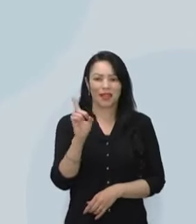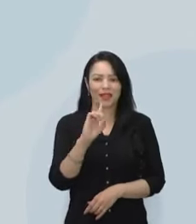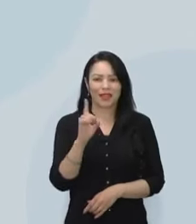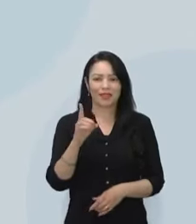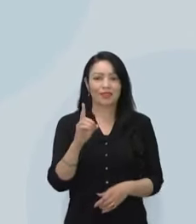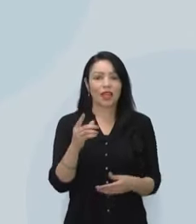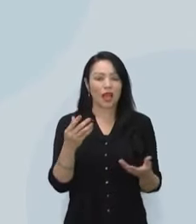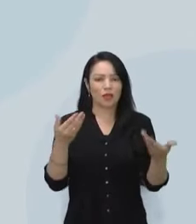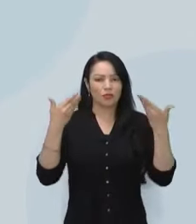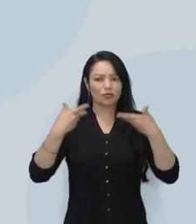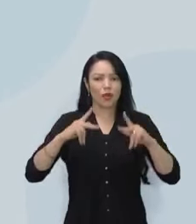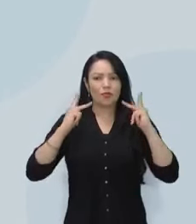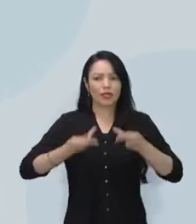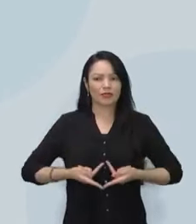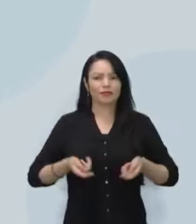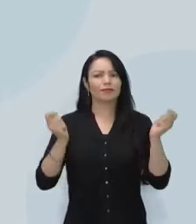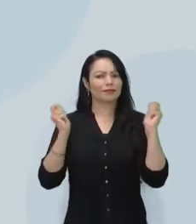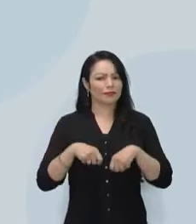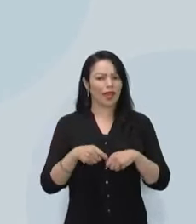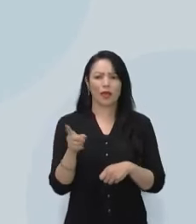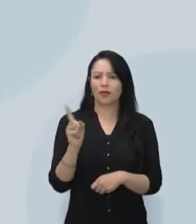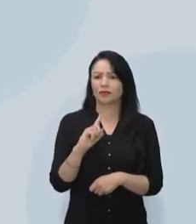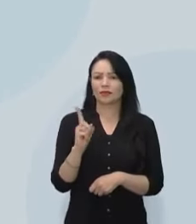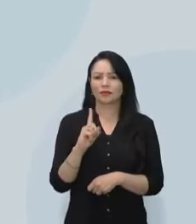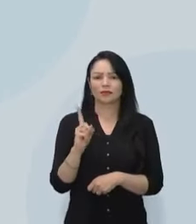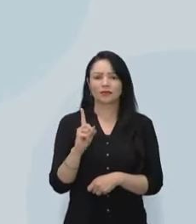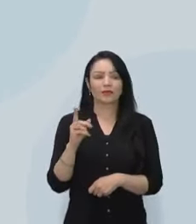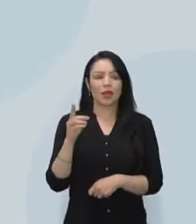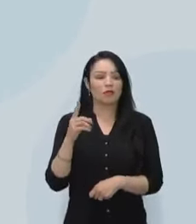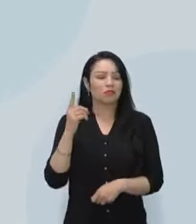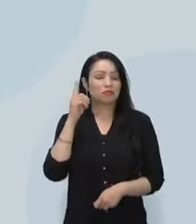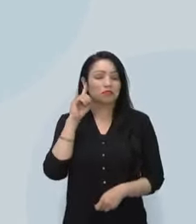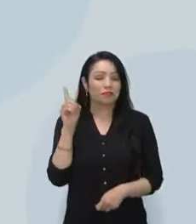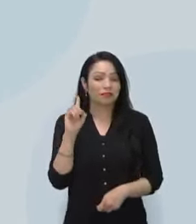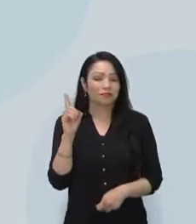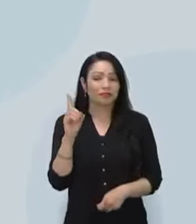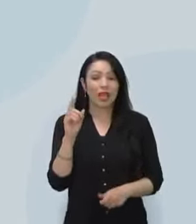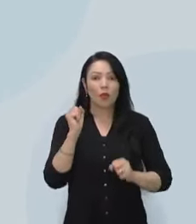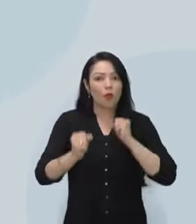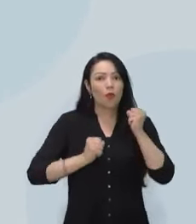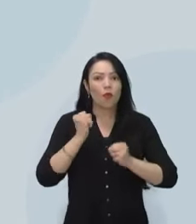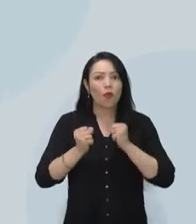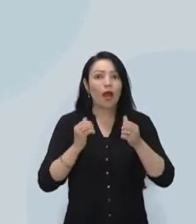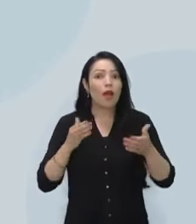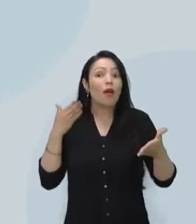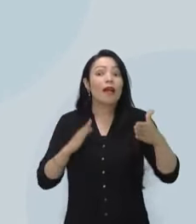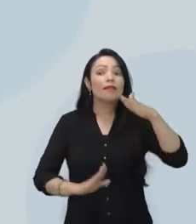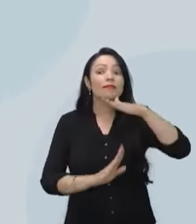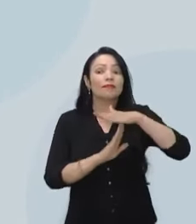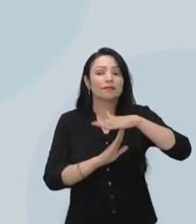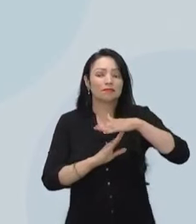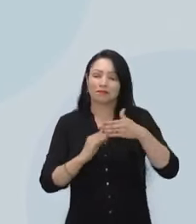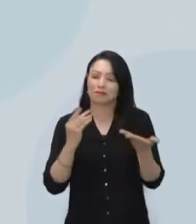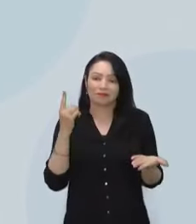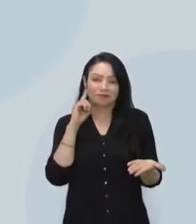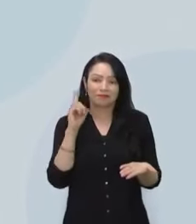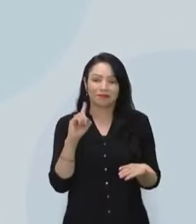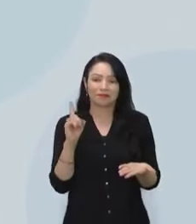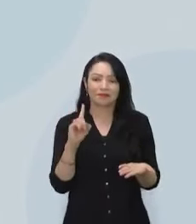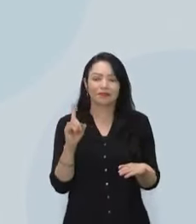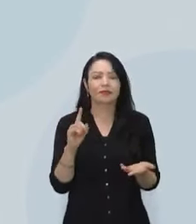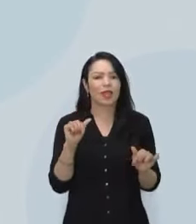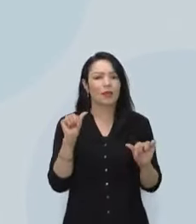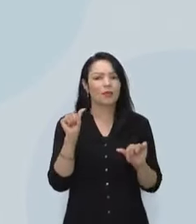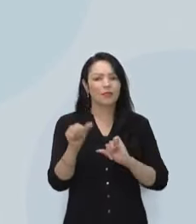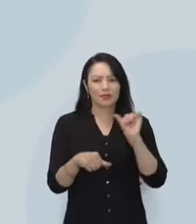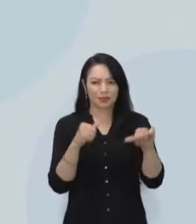potencial humano. Assim, não podemos saber o limite que um ser humano pode correr. Tudo que sabemos é que este tipo de